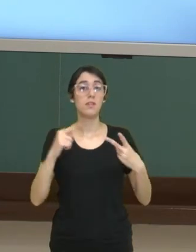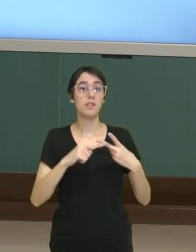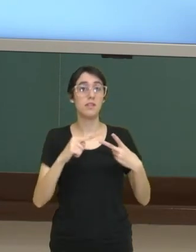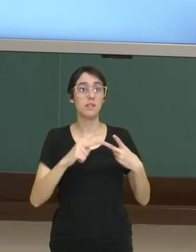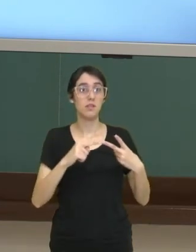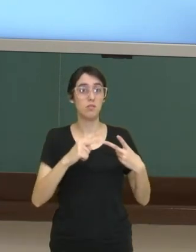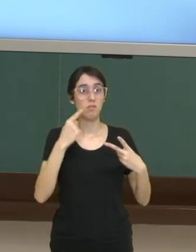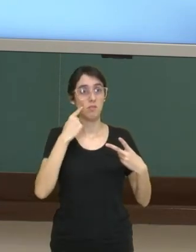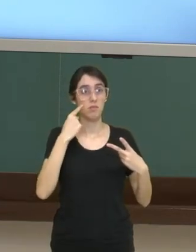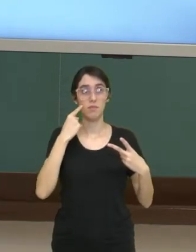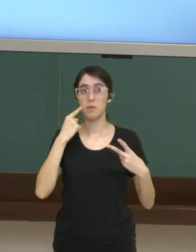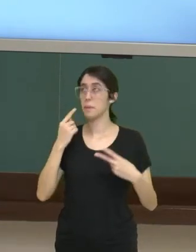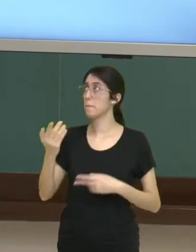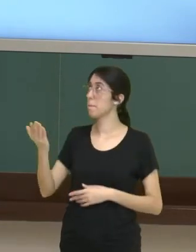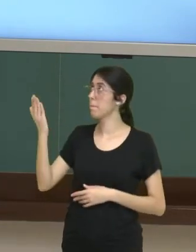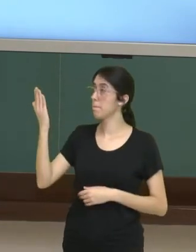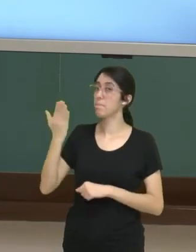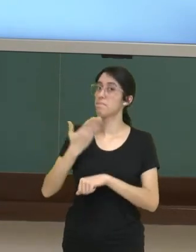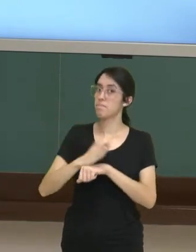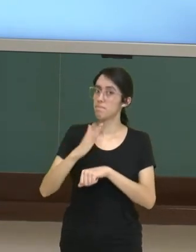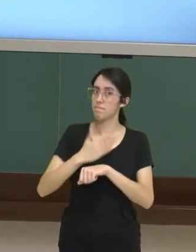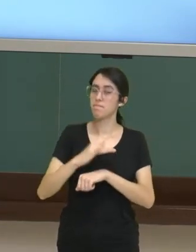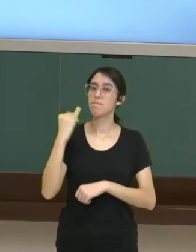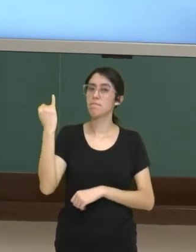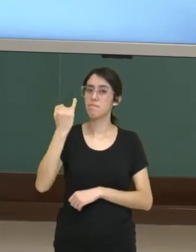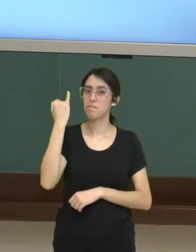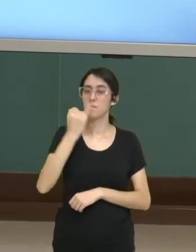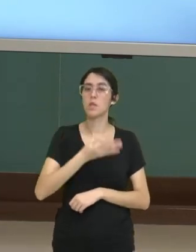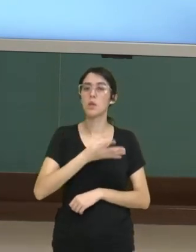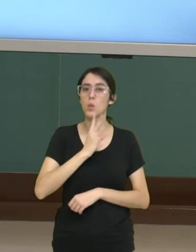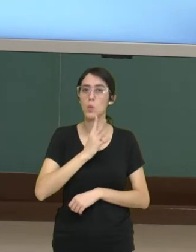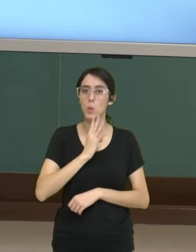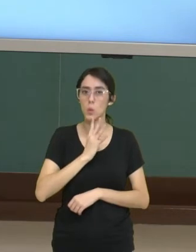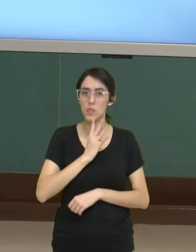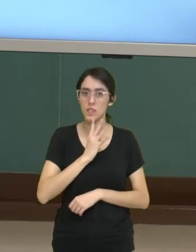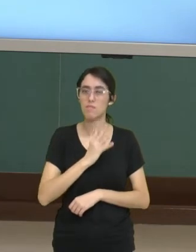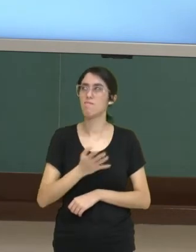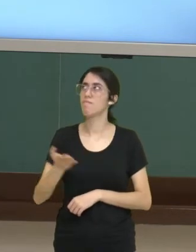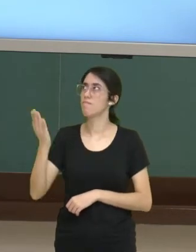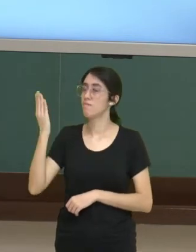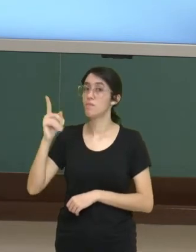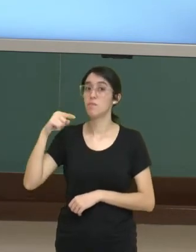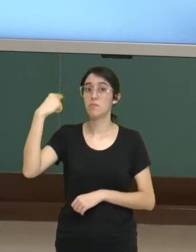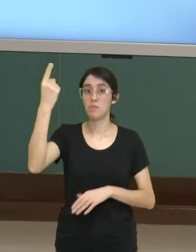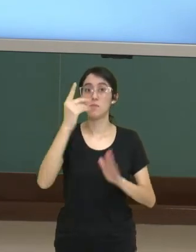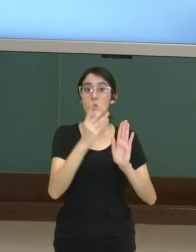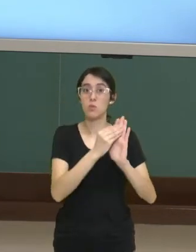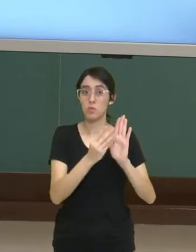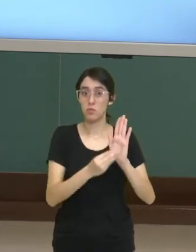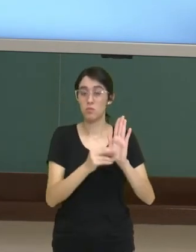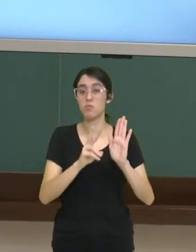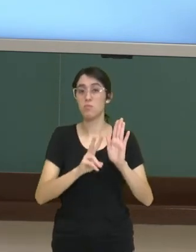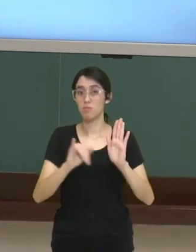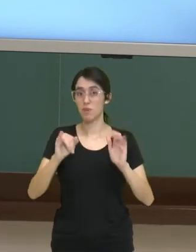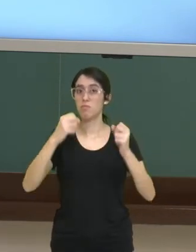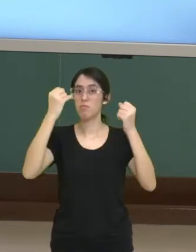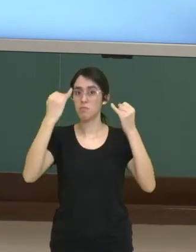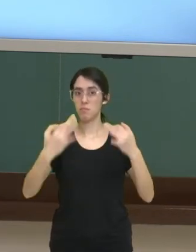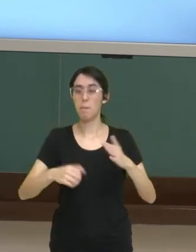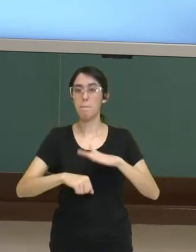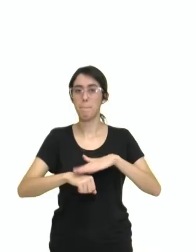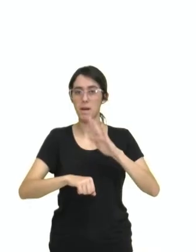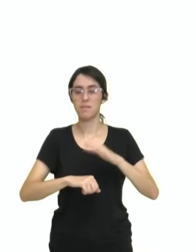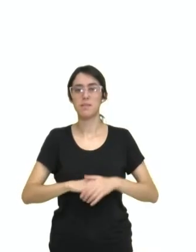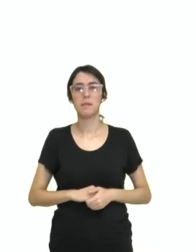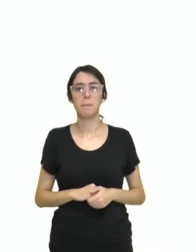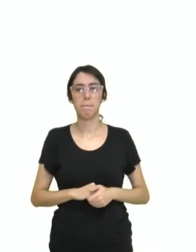agora, em um treino que vocês vão precisar para o nosso próximo conteúdo que a gente vai trabalhar nesse trimestre.